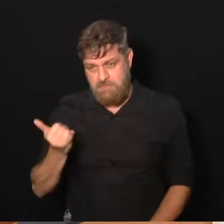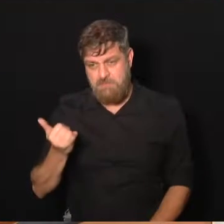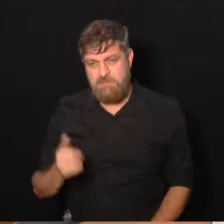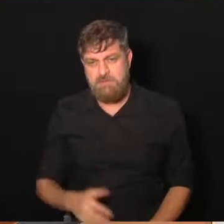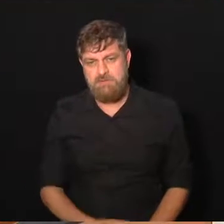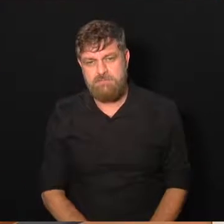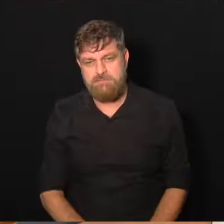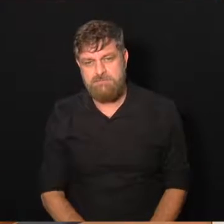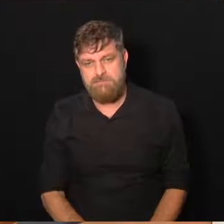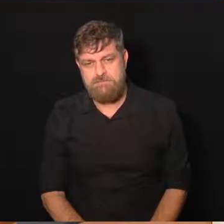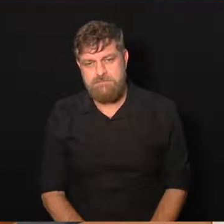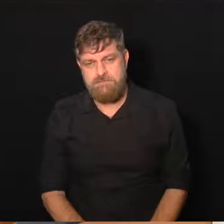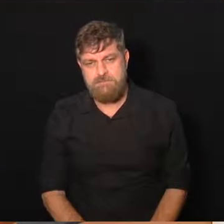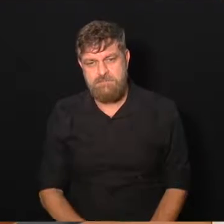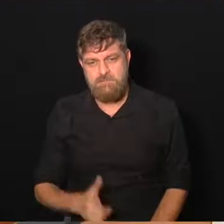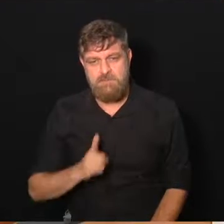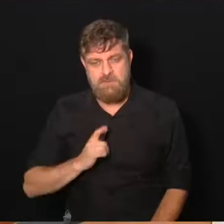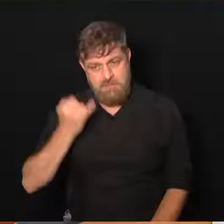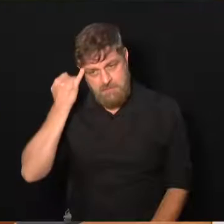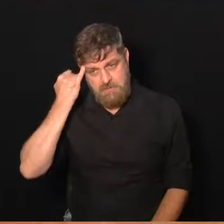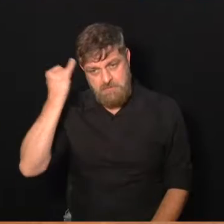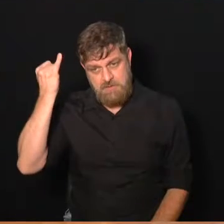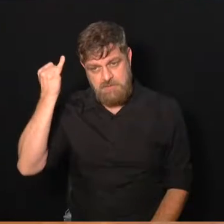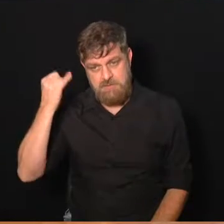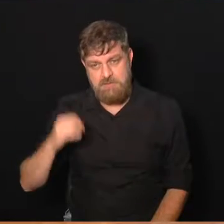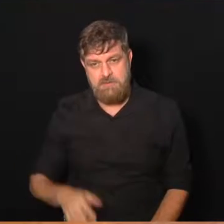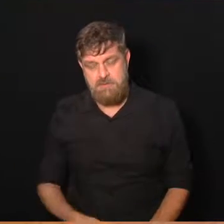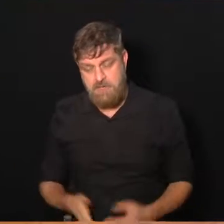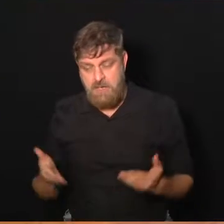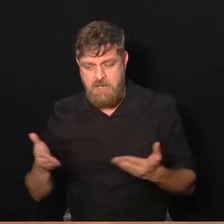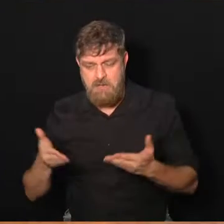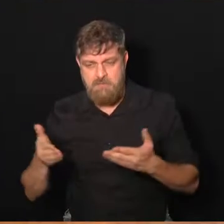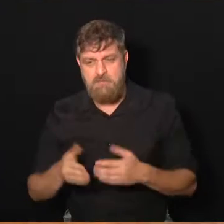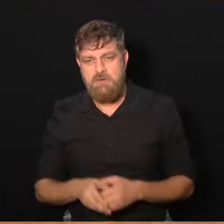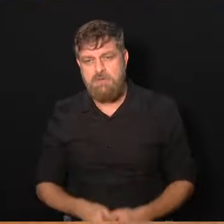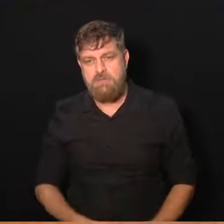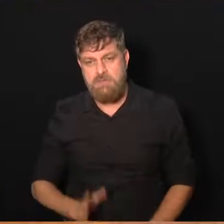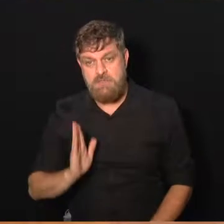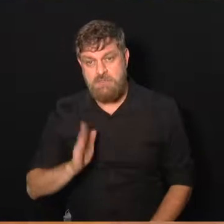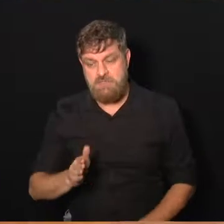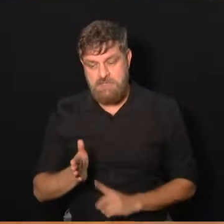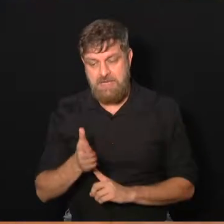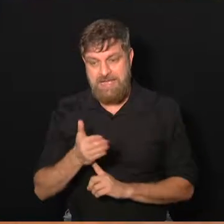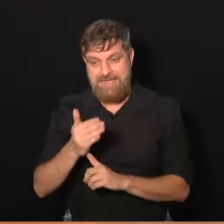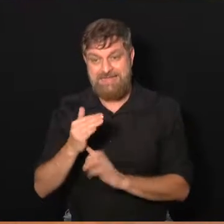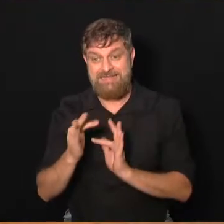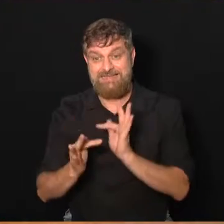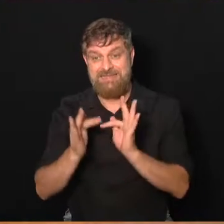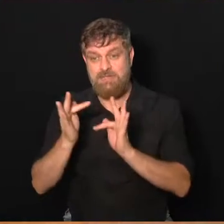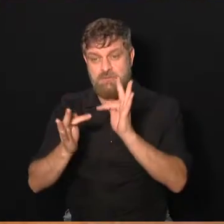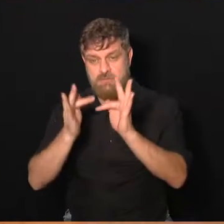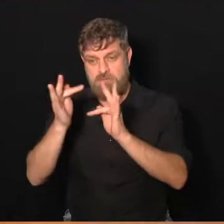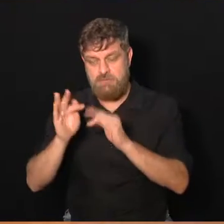dela. Surgiu aqui uma ideia na minha cabeça. Hoje a tecnologia ela ajuda